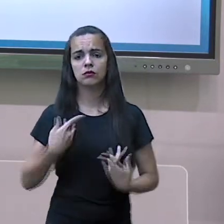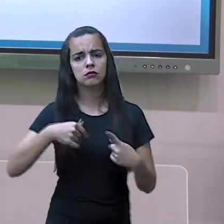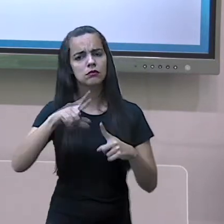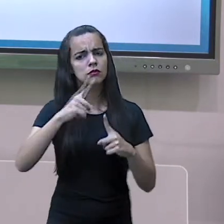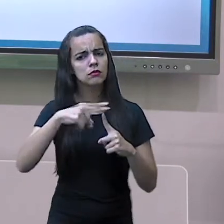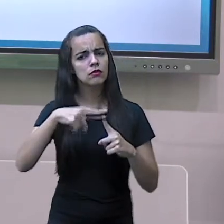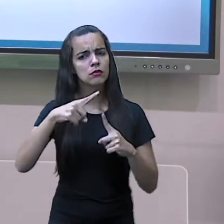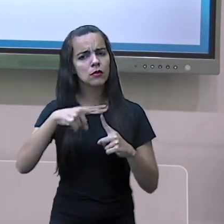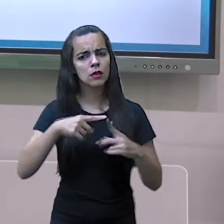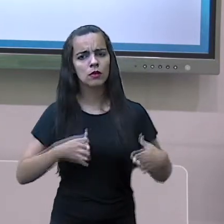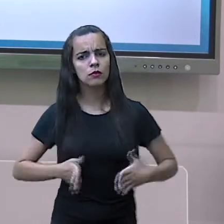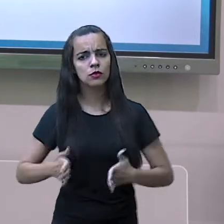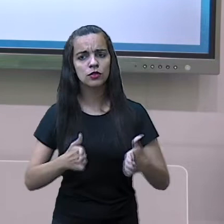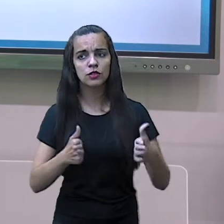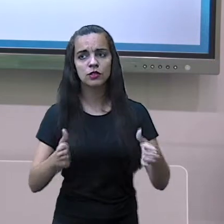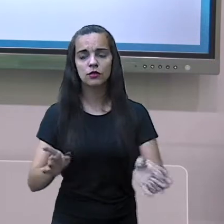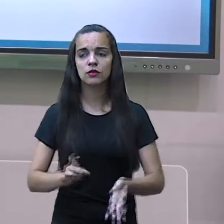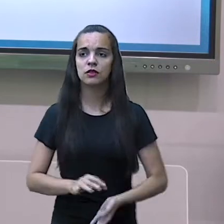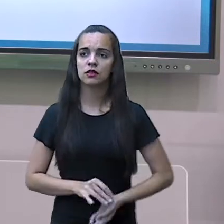Tipos de rios.